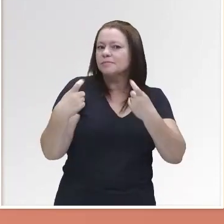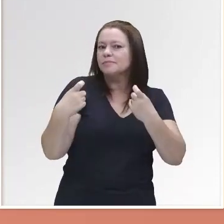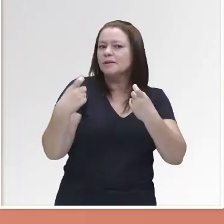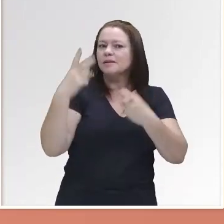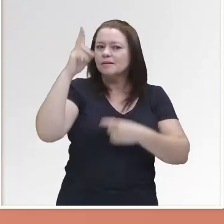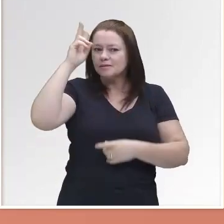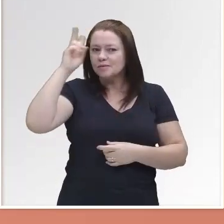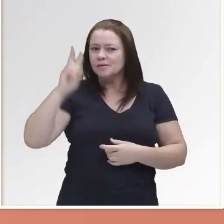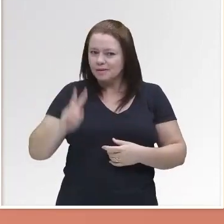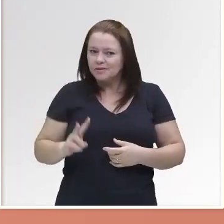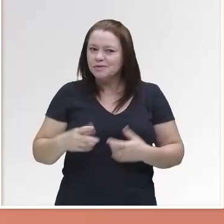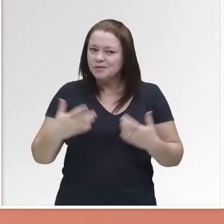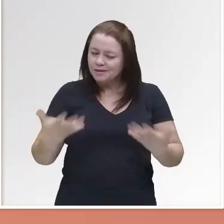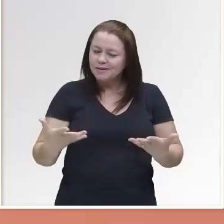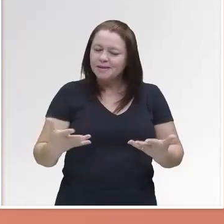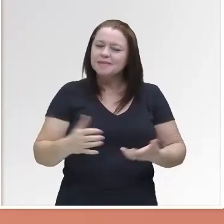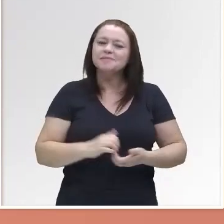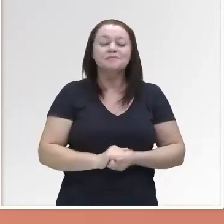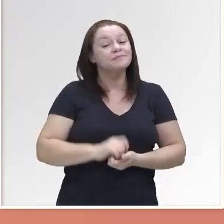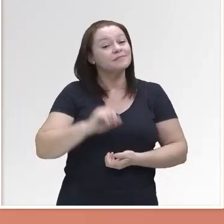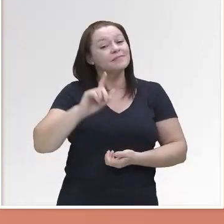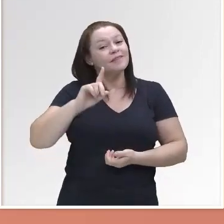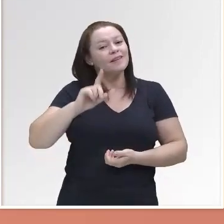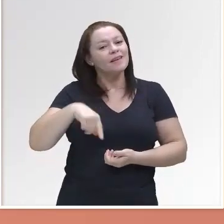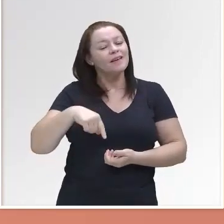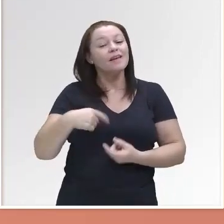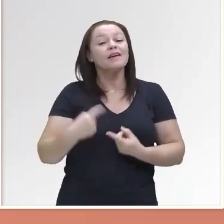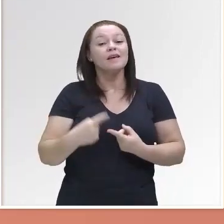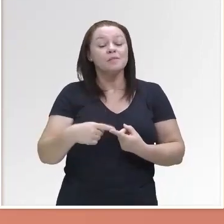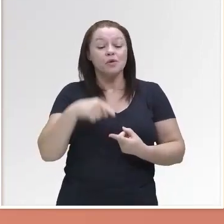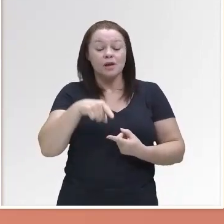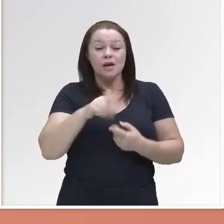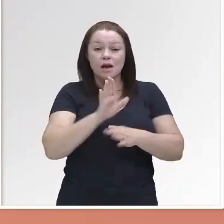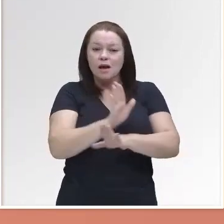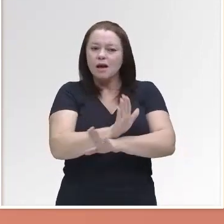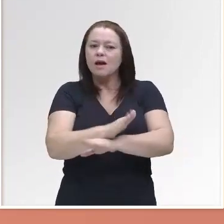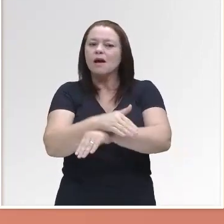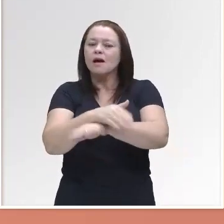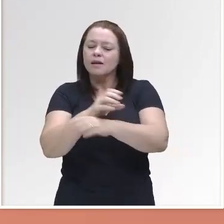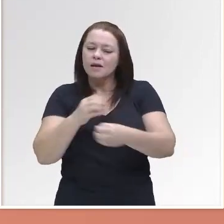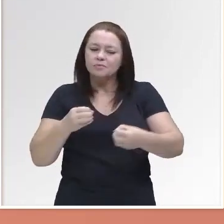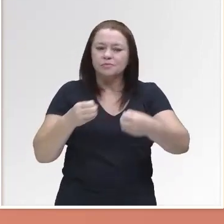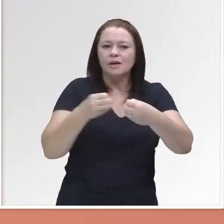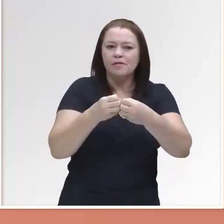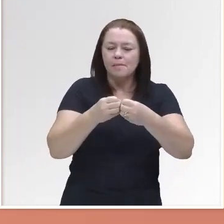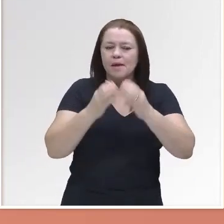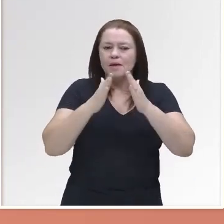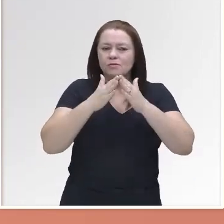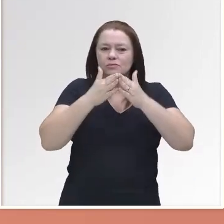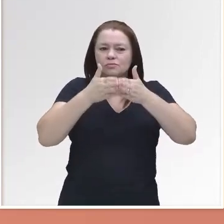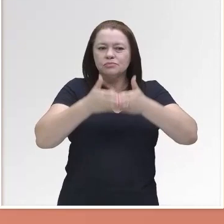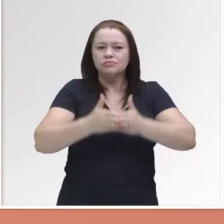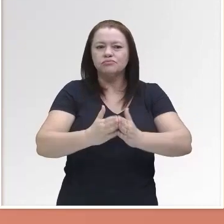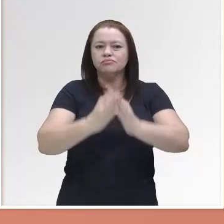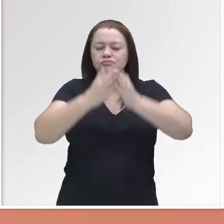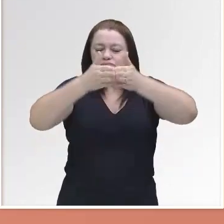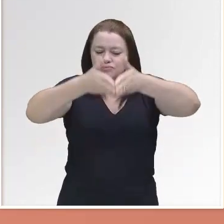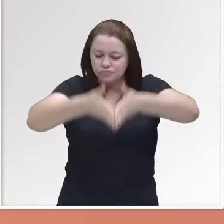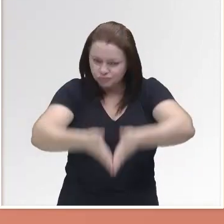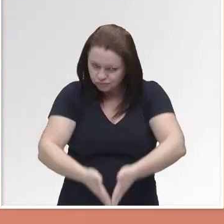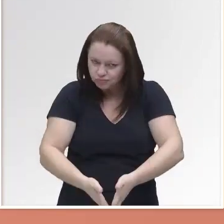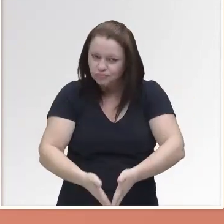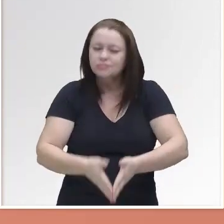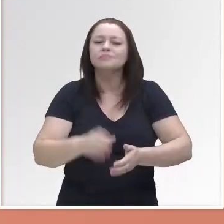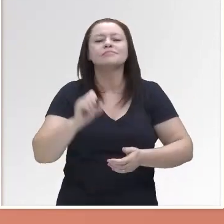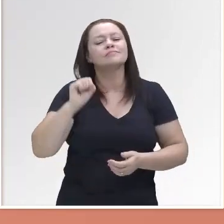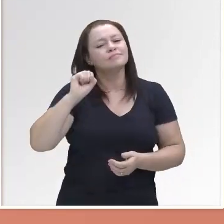esses textos. É isso mesmo, ela estava perto de um navio naufragado. Ela